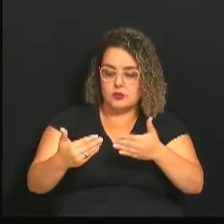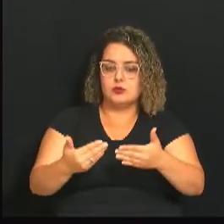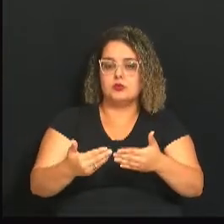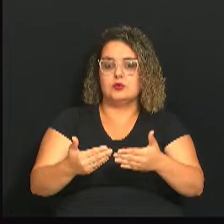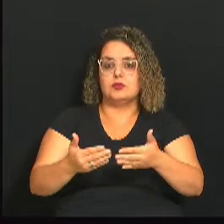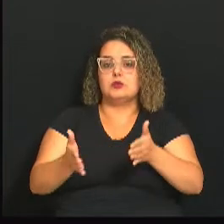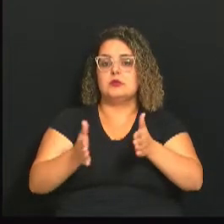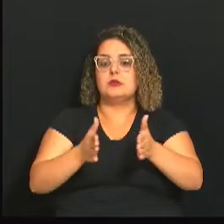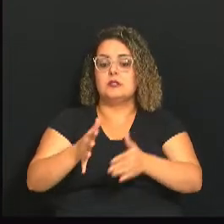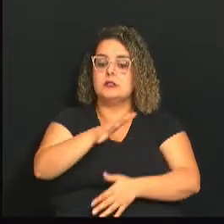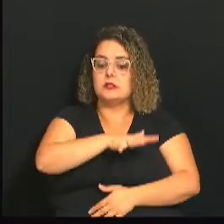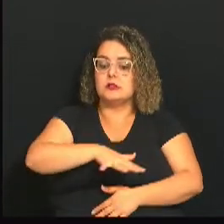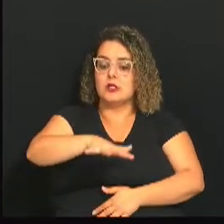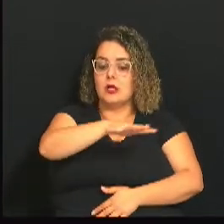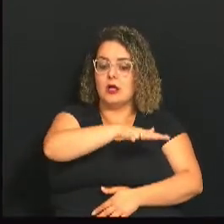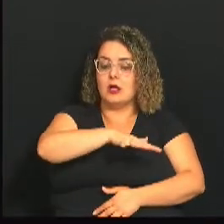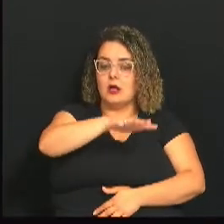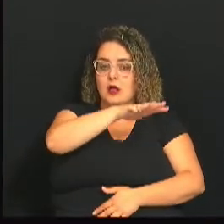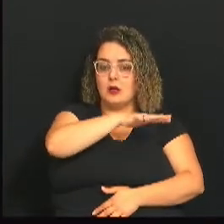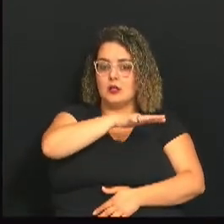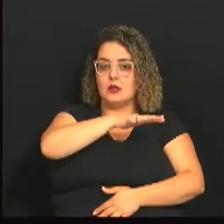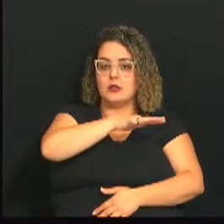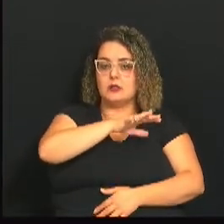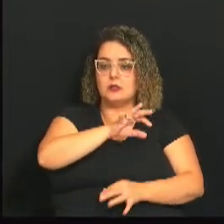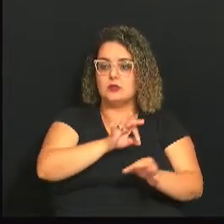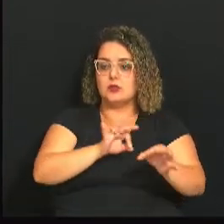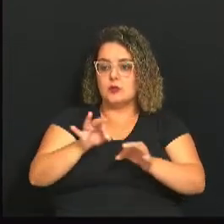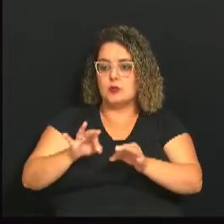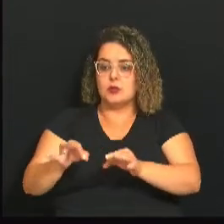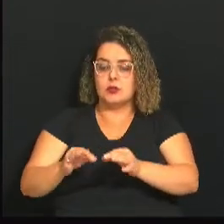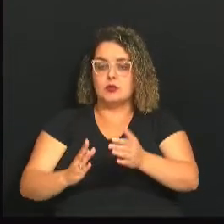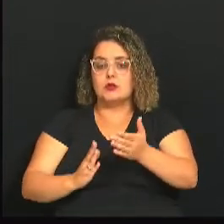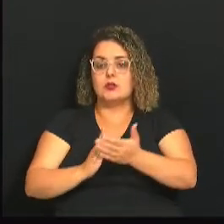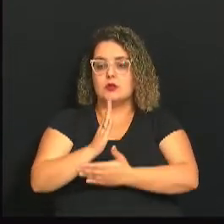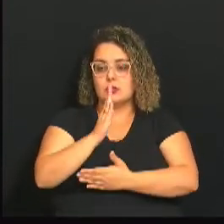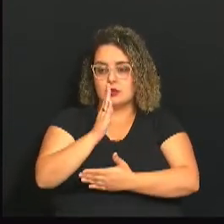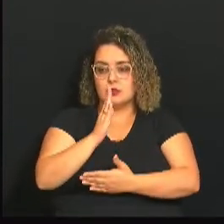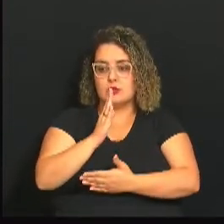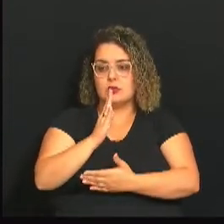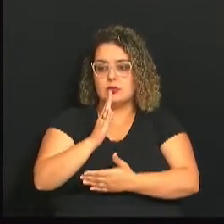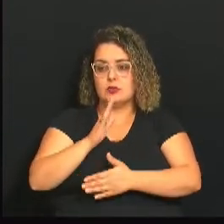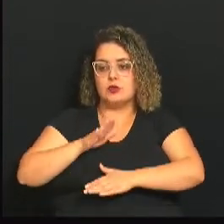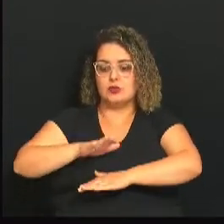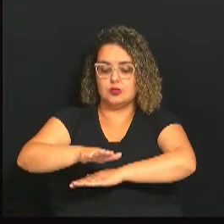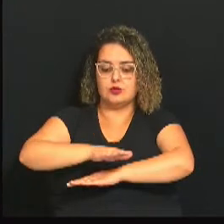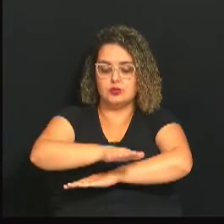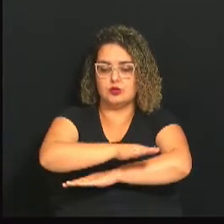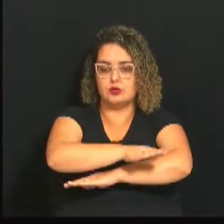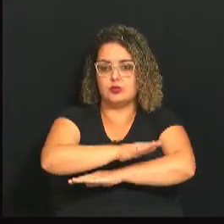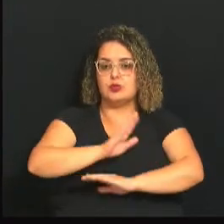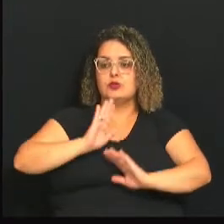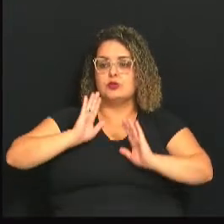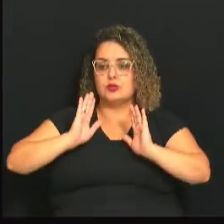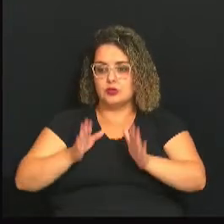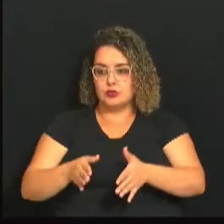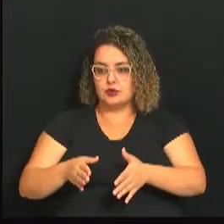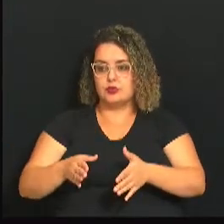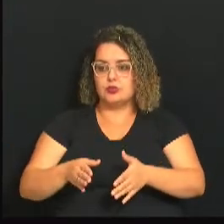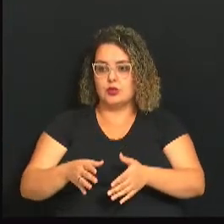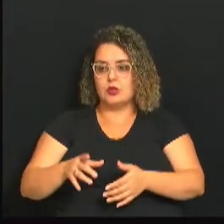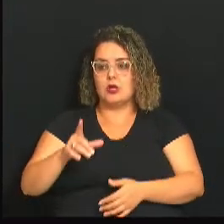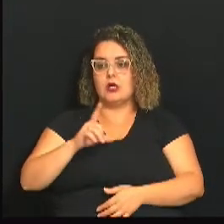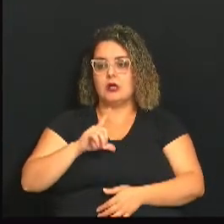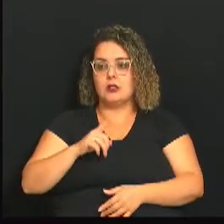nestas áreas, o projeto a ser aprovado de pavimentação já levar em consideração